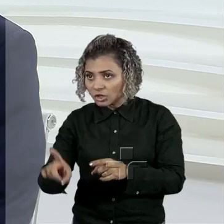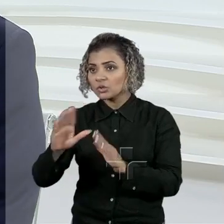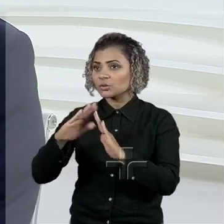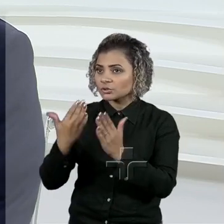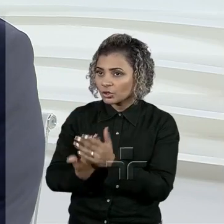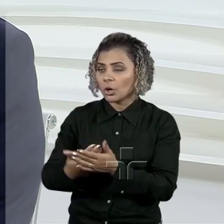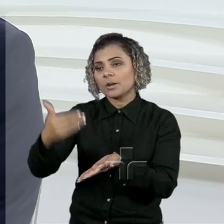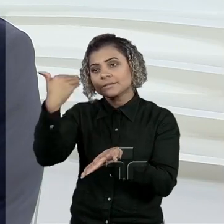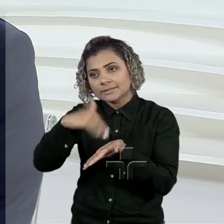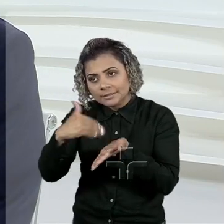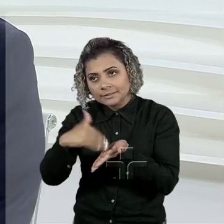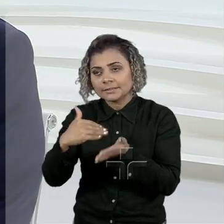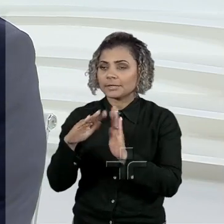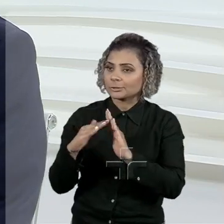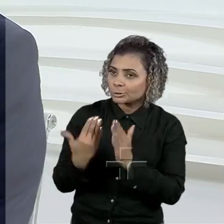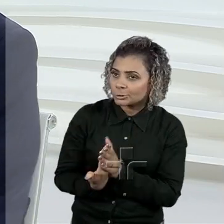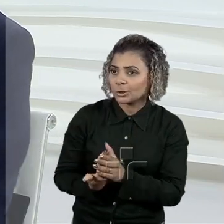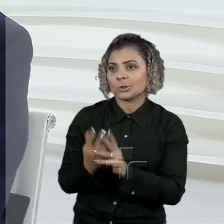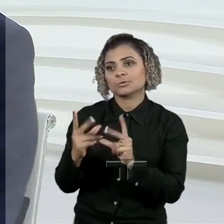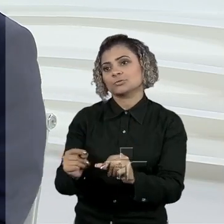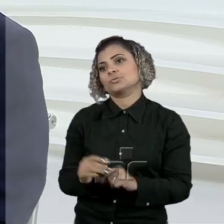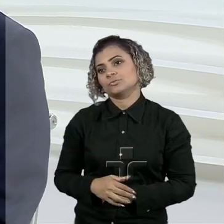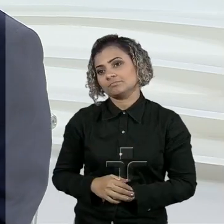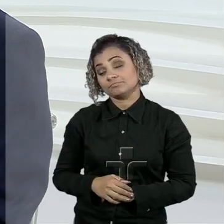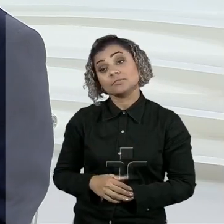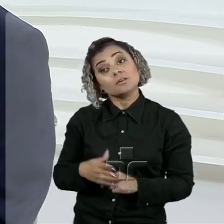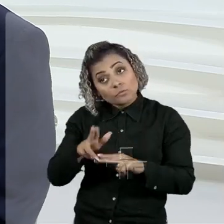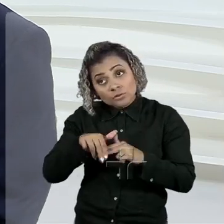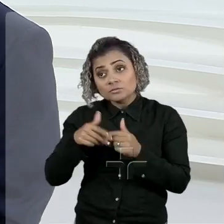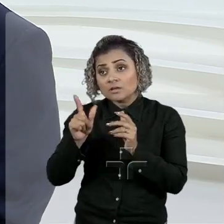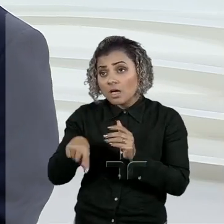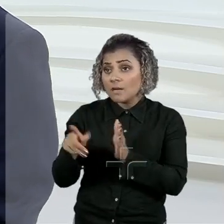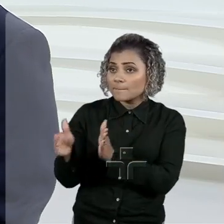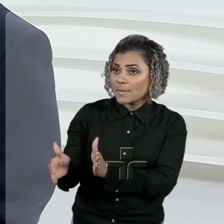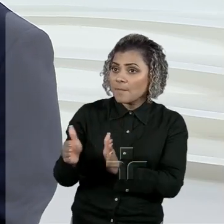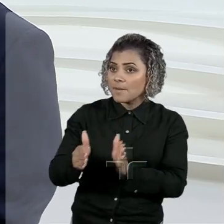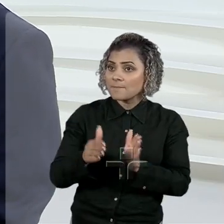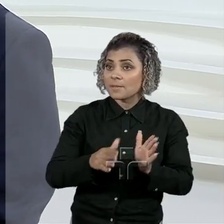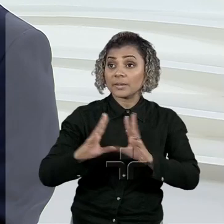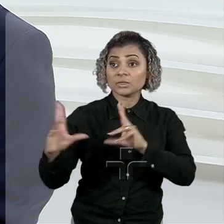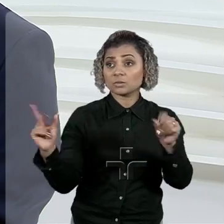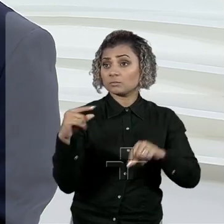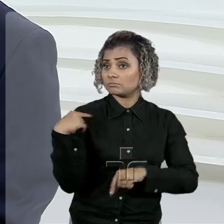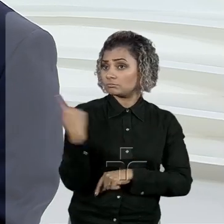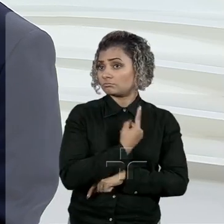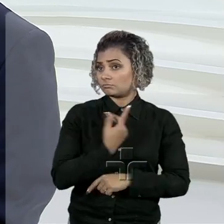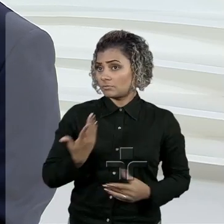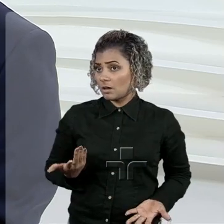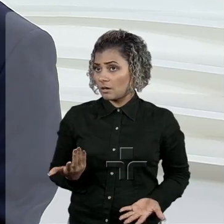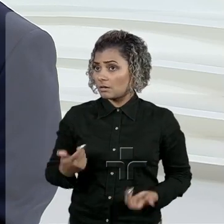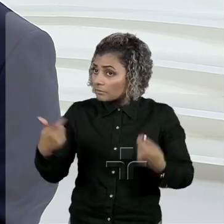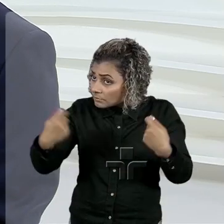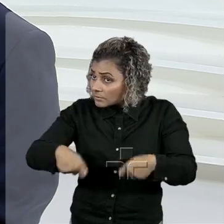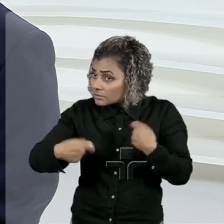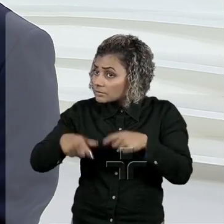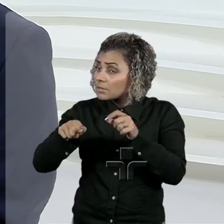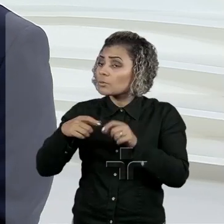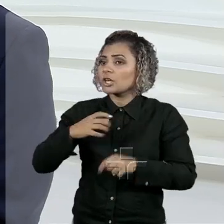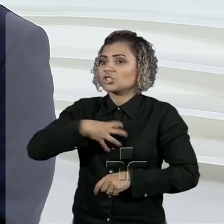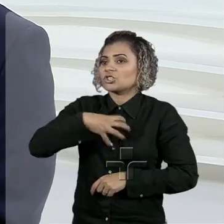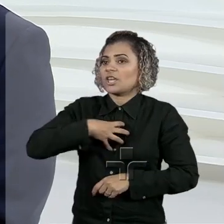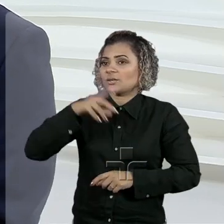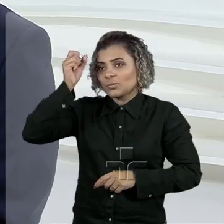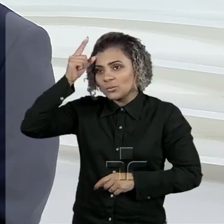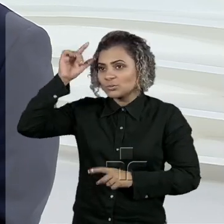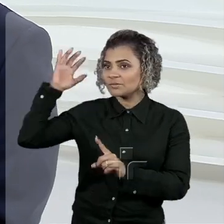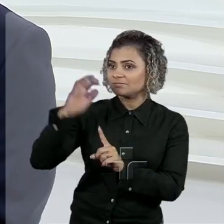para o secretário. Ou seja, isso é um processo que tem que servir para todos nós. A gente precisa trazer cada vez mais essa cultura.